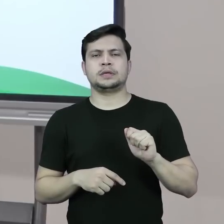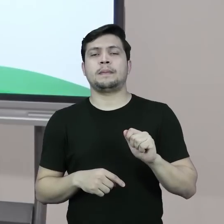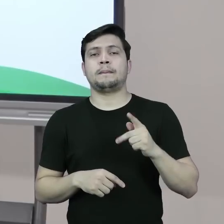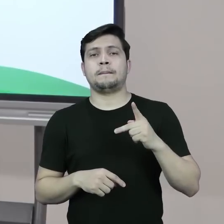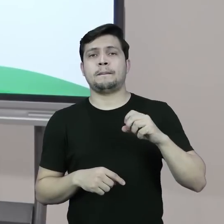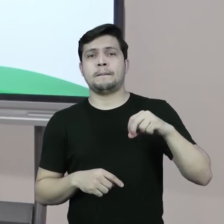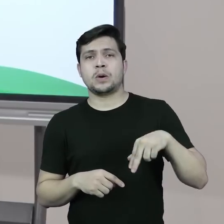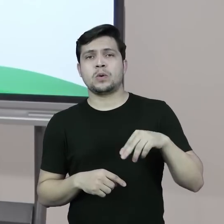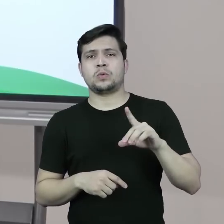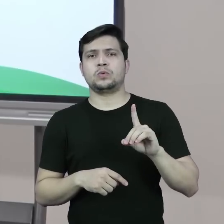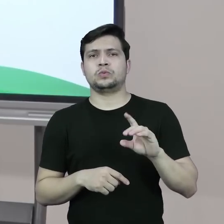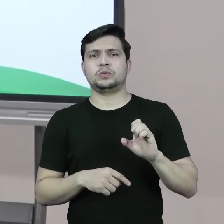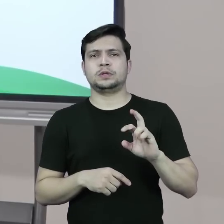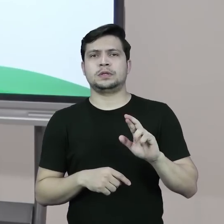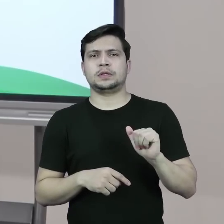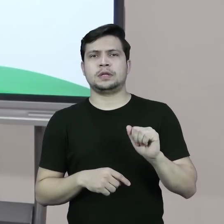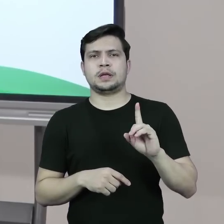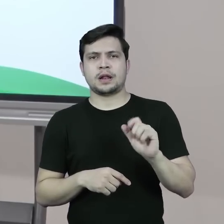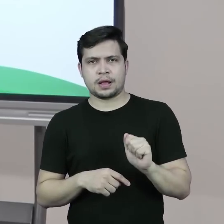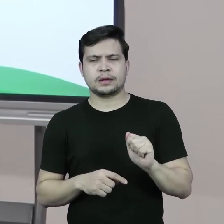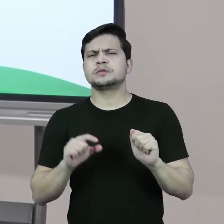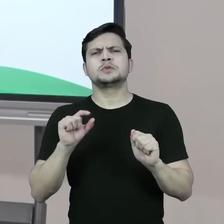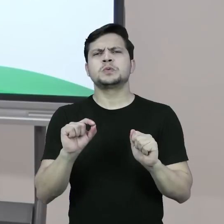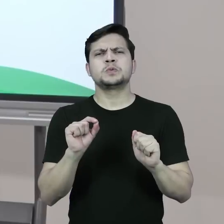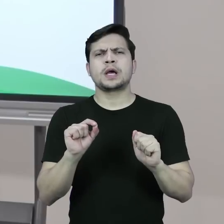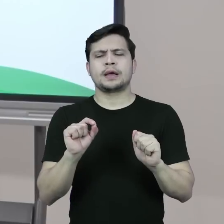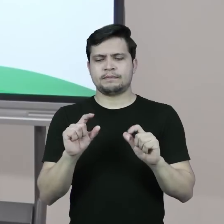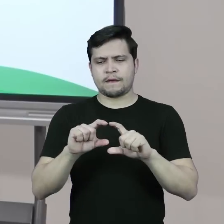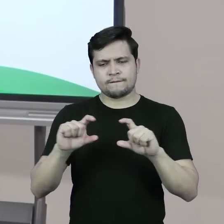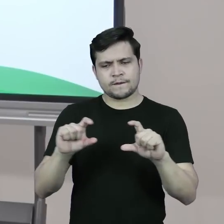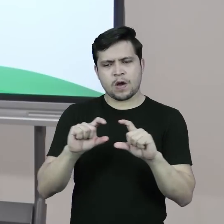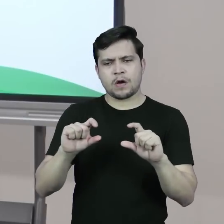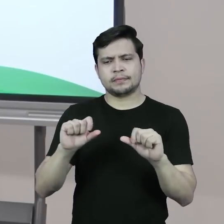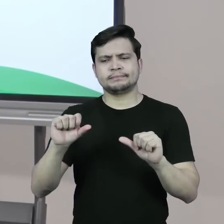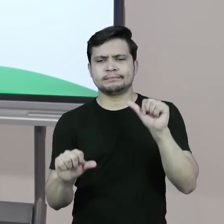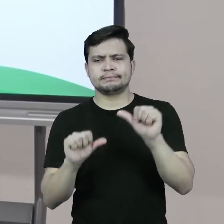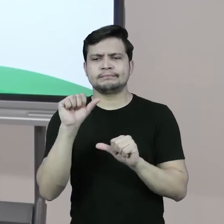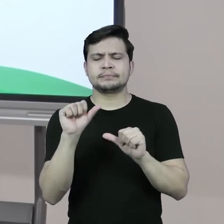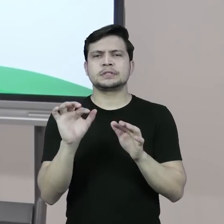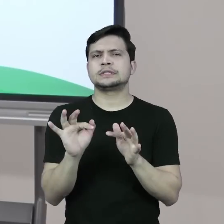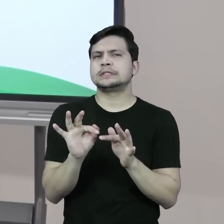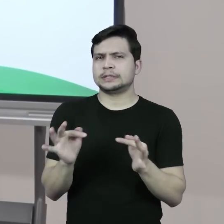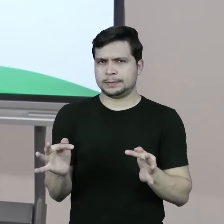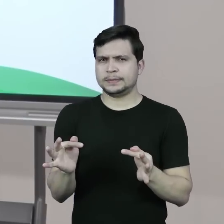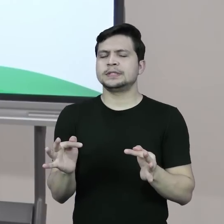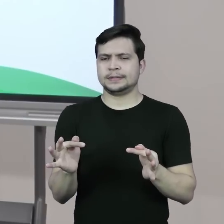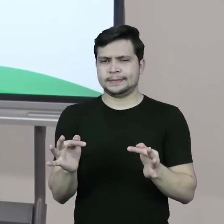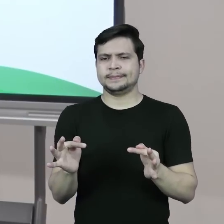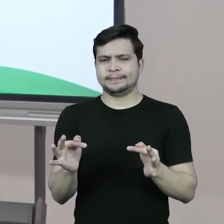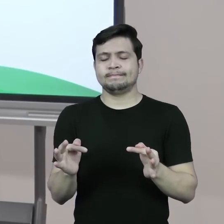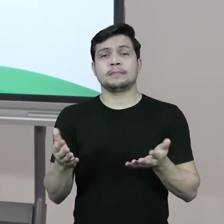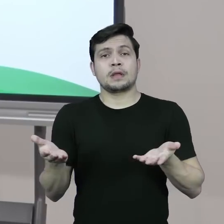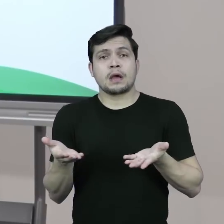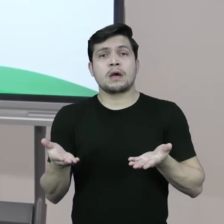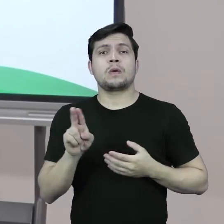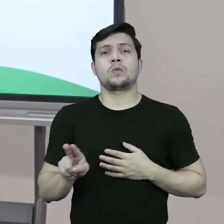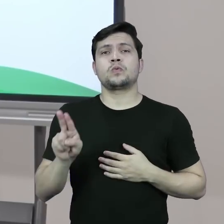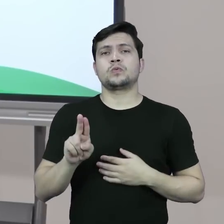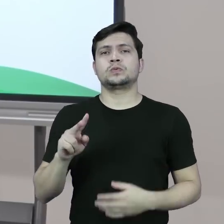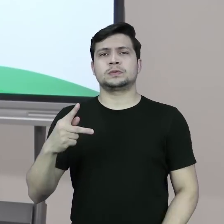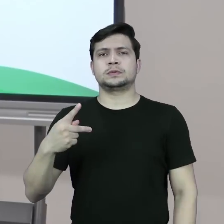esses lanches teriam uma soma de 1.200 com essa terminação. 1.245,